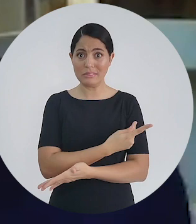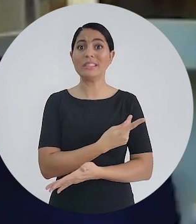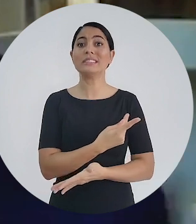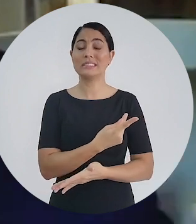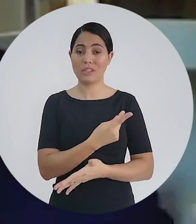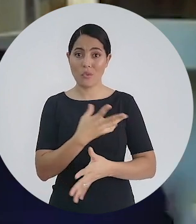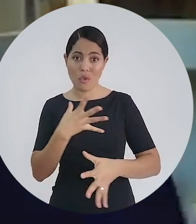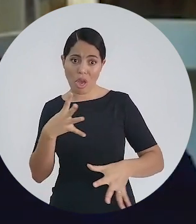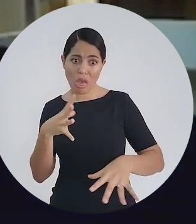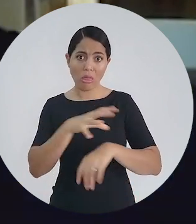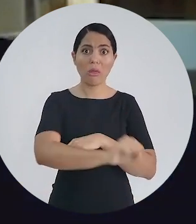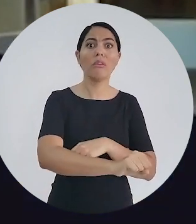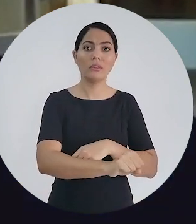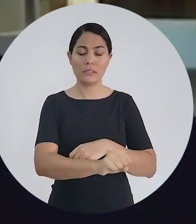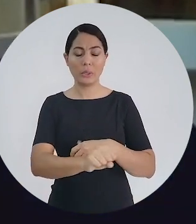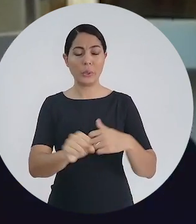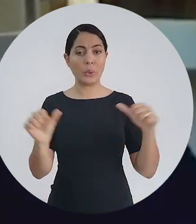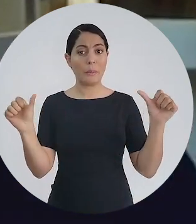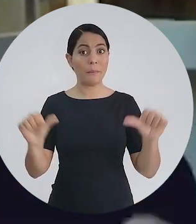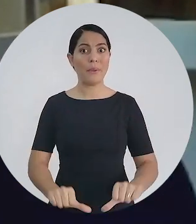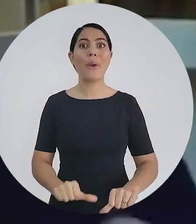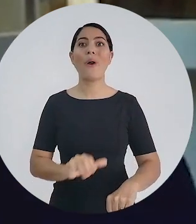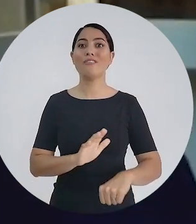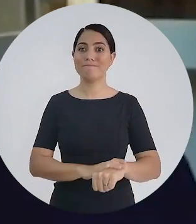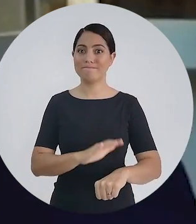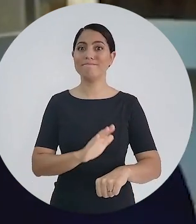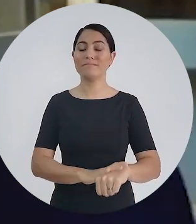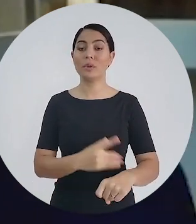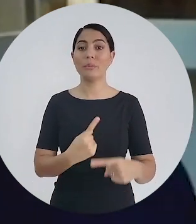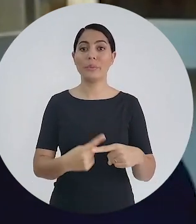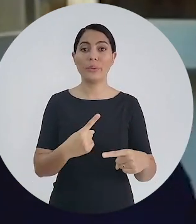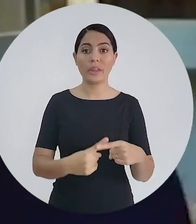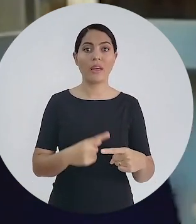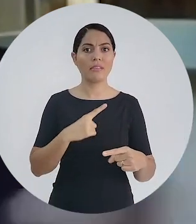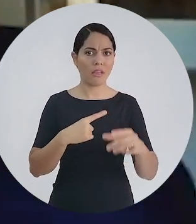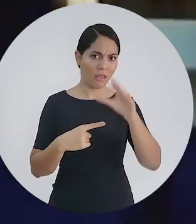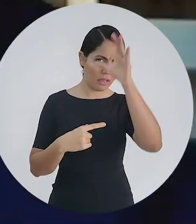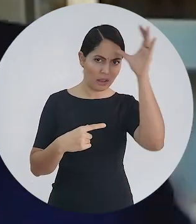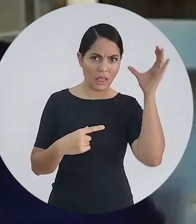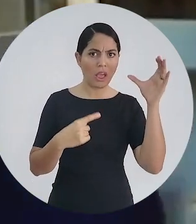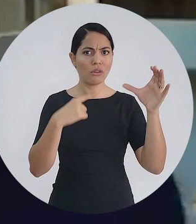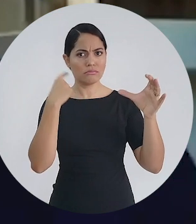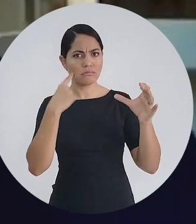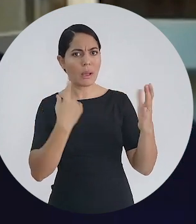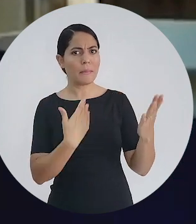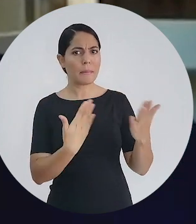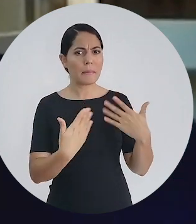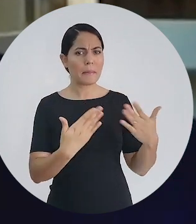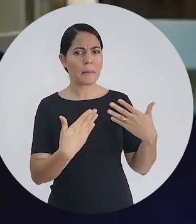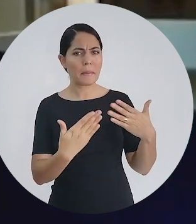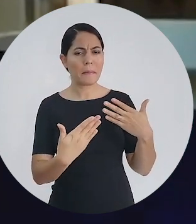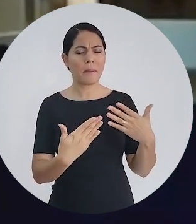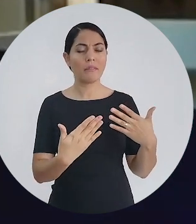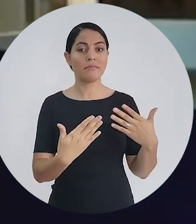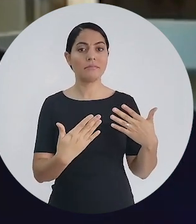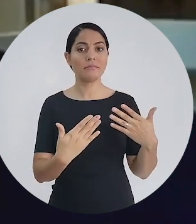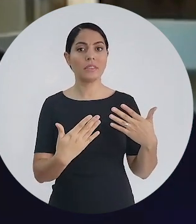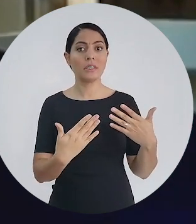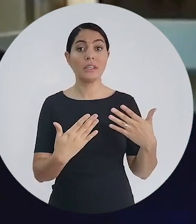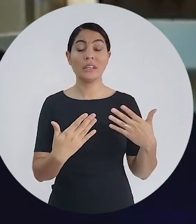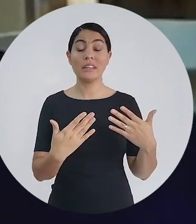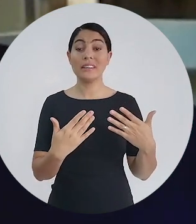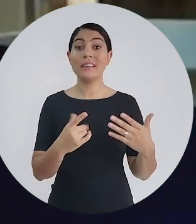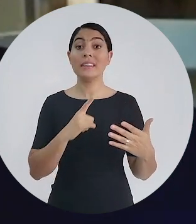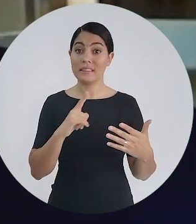Estado desse espaço insondável da comunicação cliente-advogado. Em vários países, a polícia